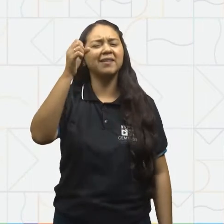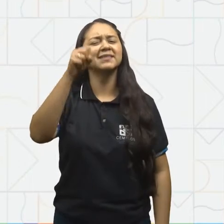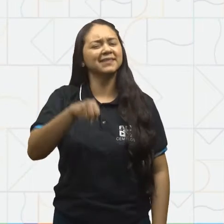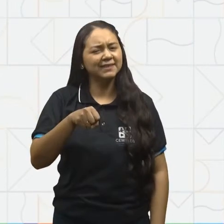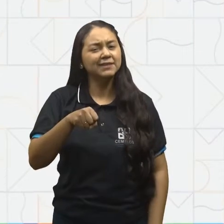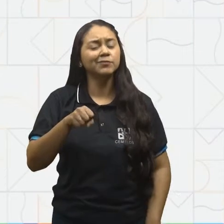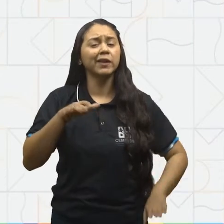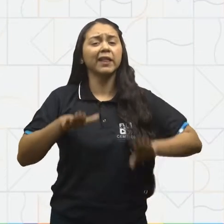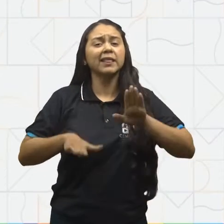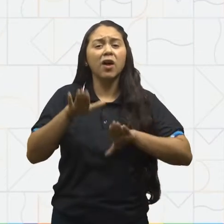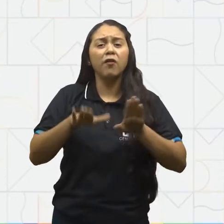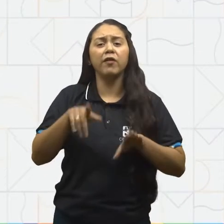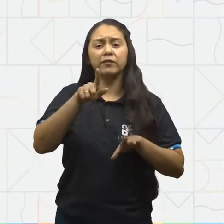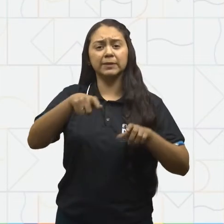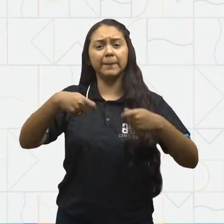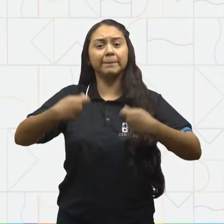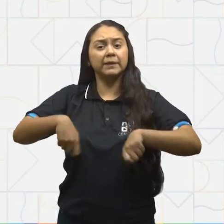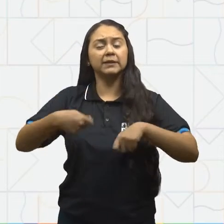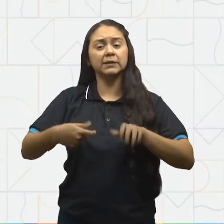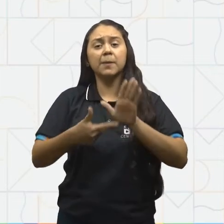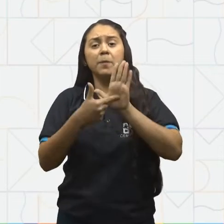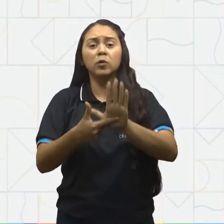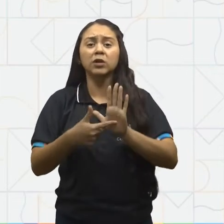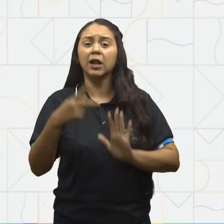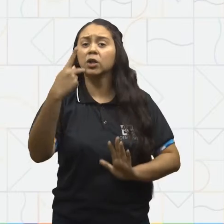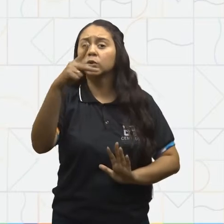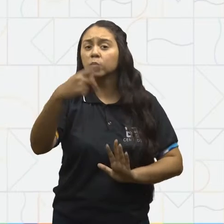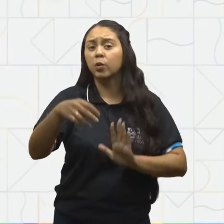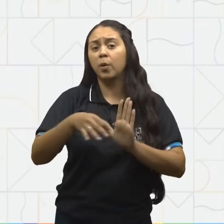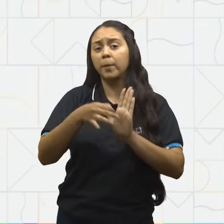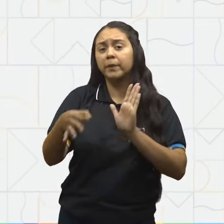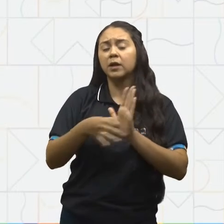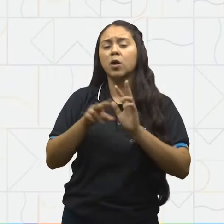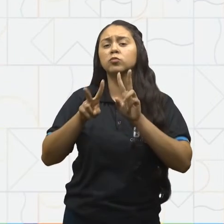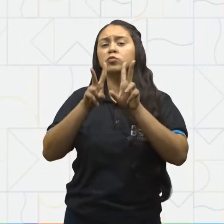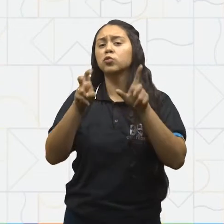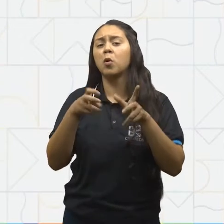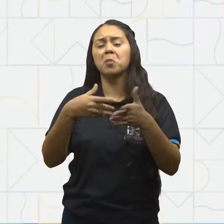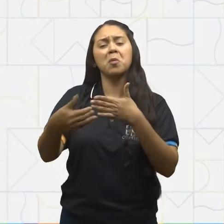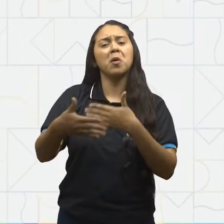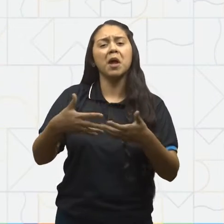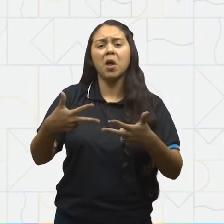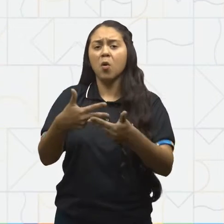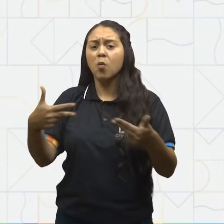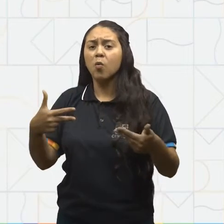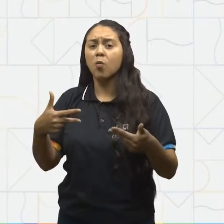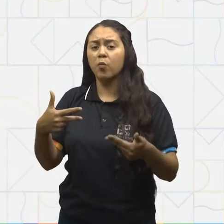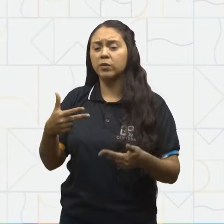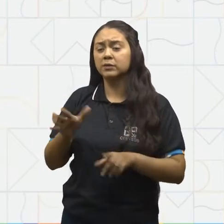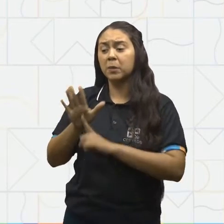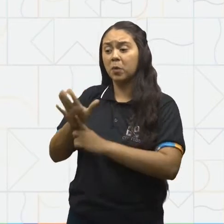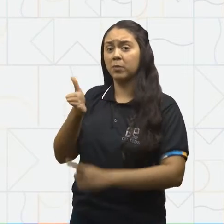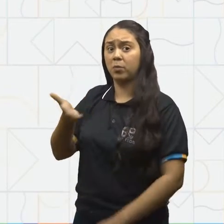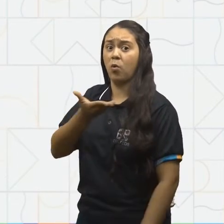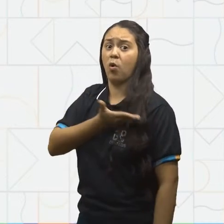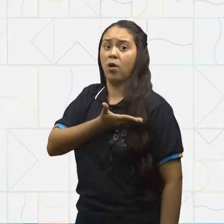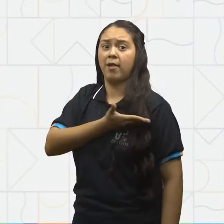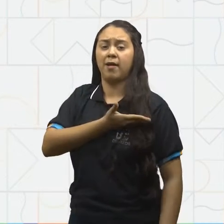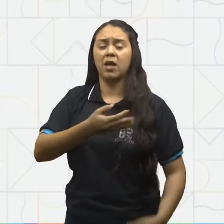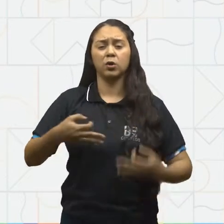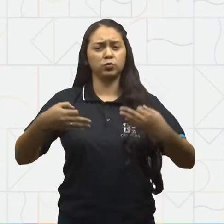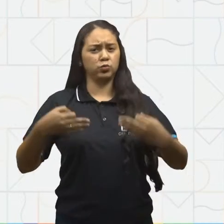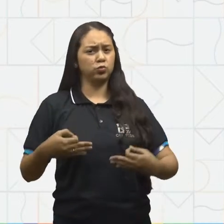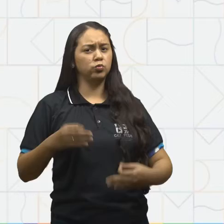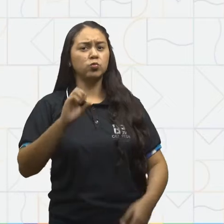sim. Talvez você já precisou expressar sua opinião sobre alguma questão a um colega, se